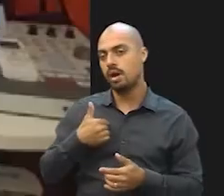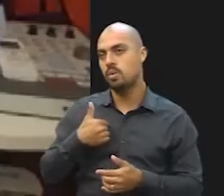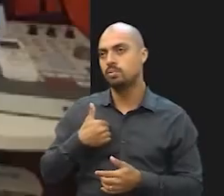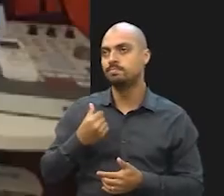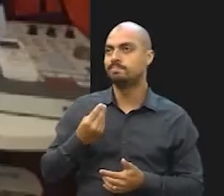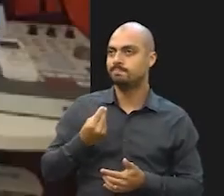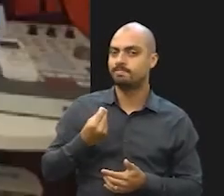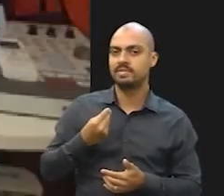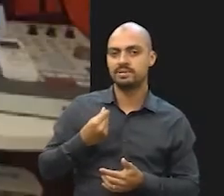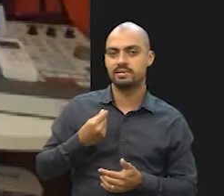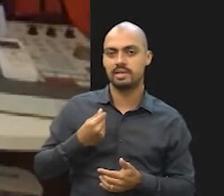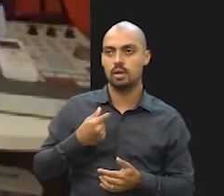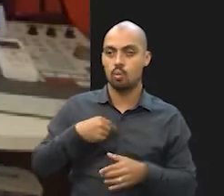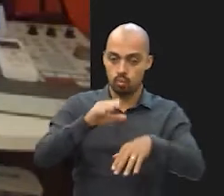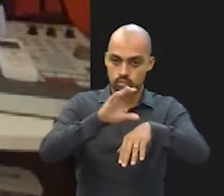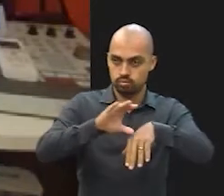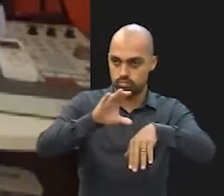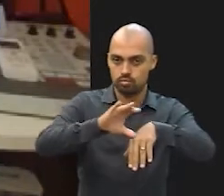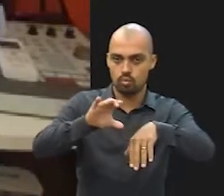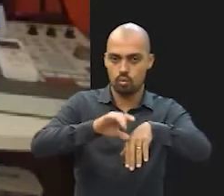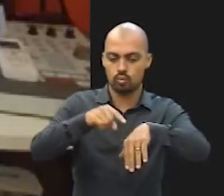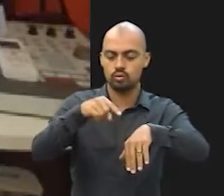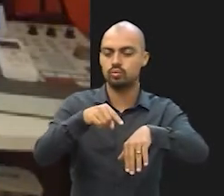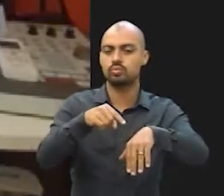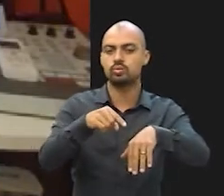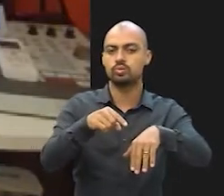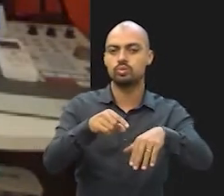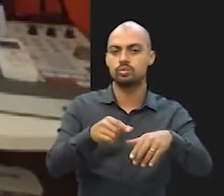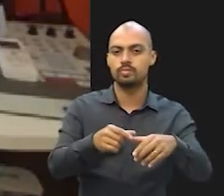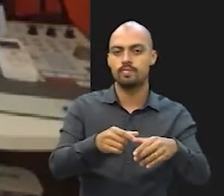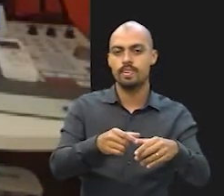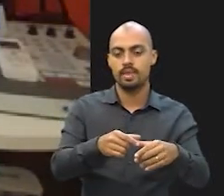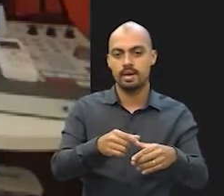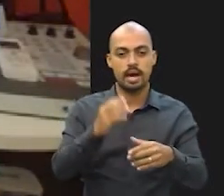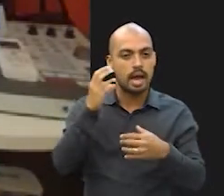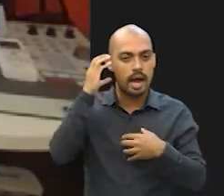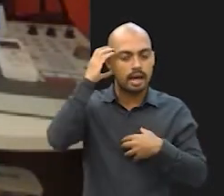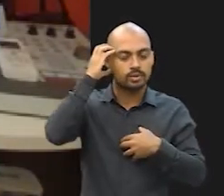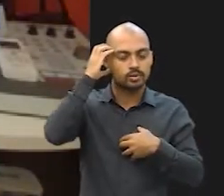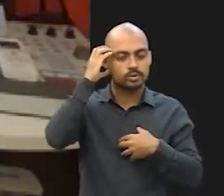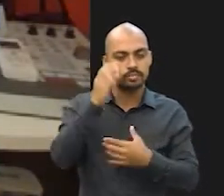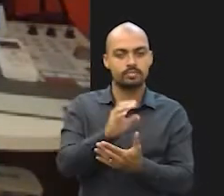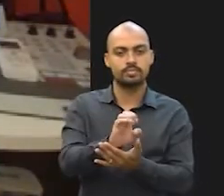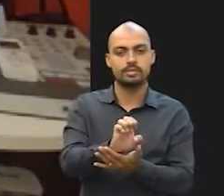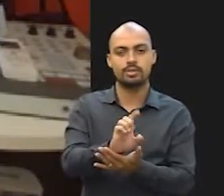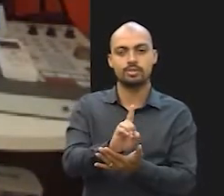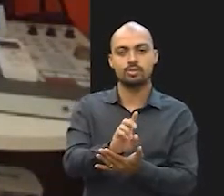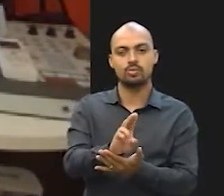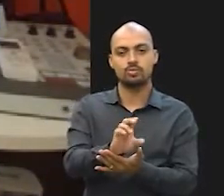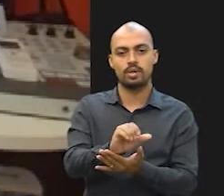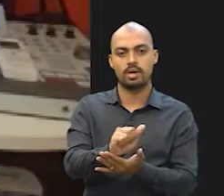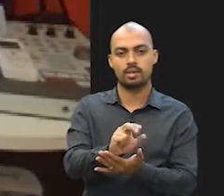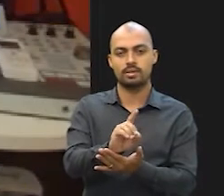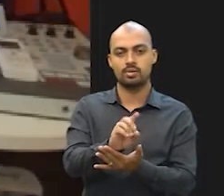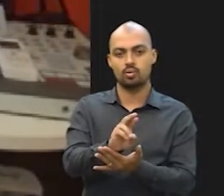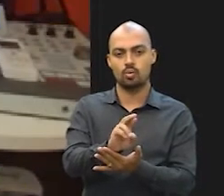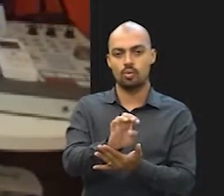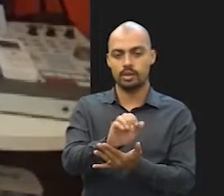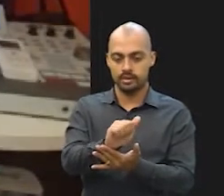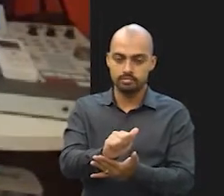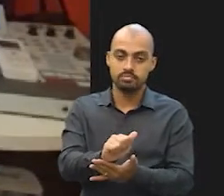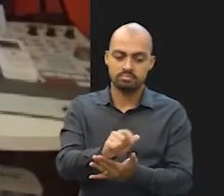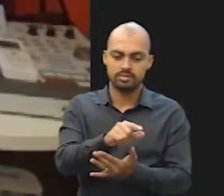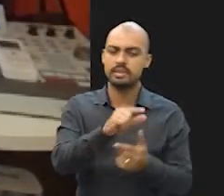eu tive interesse de fazer um curso pela Rádio Educadora, que é a nossa rádio aqui, né? Acho mais tradicional, FM